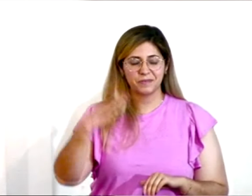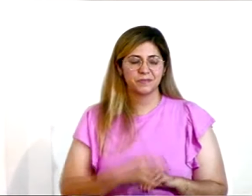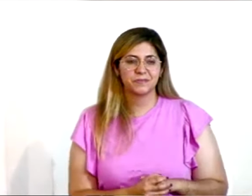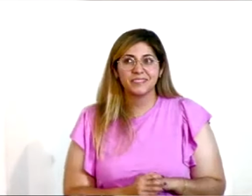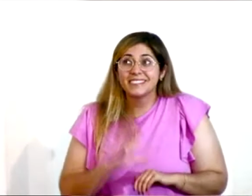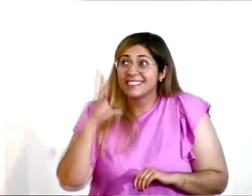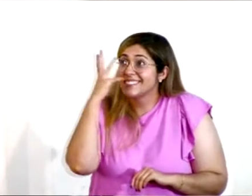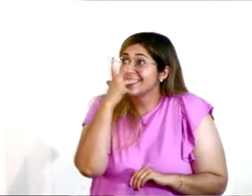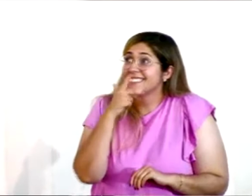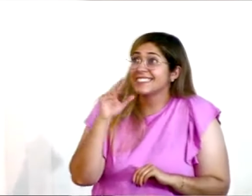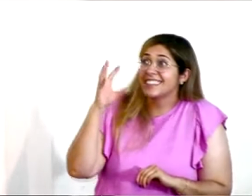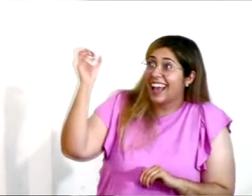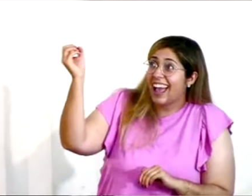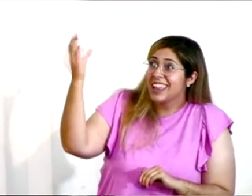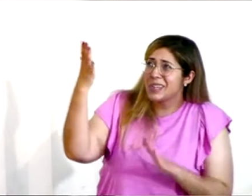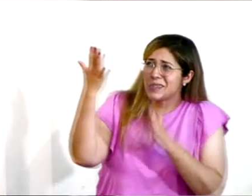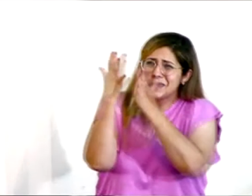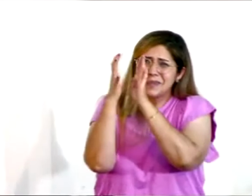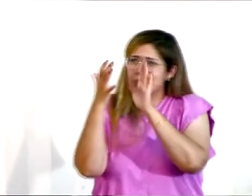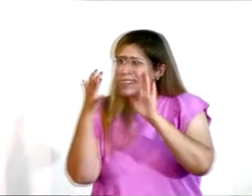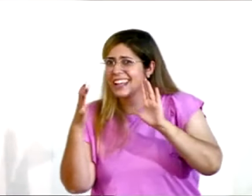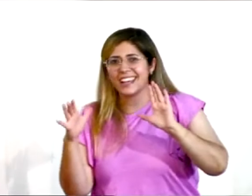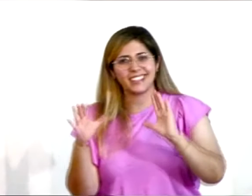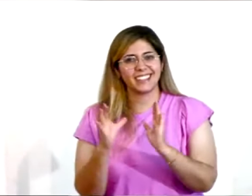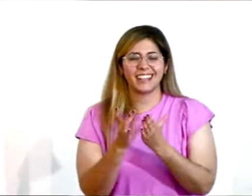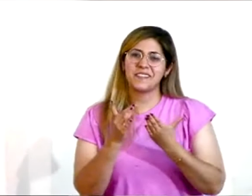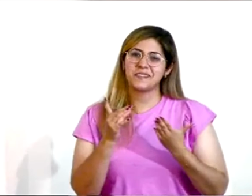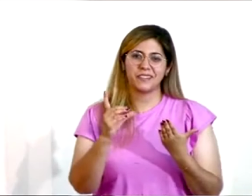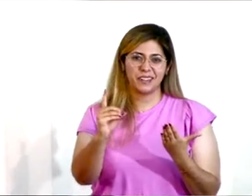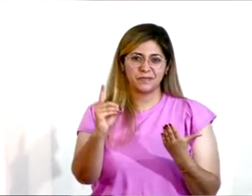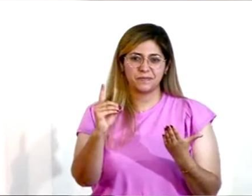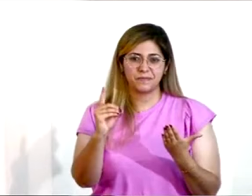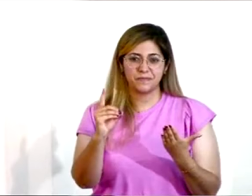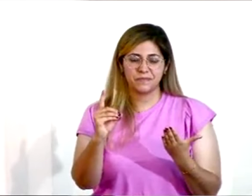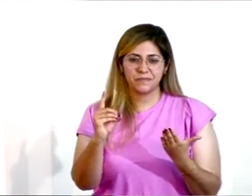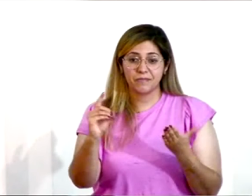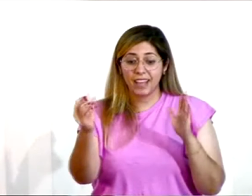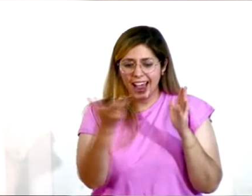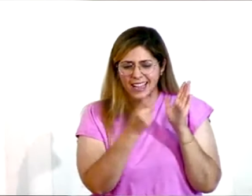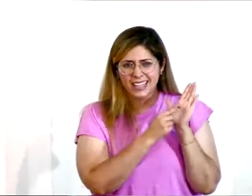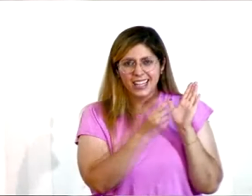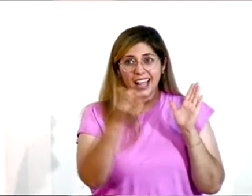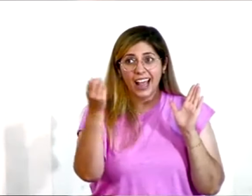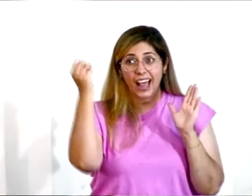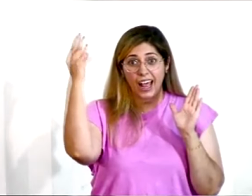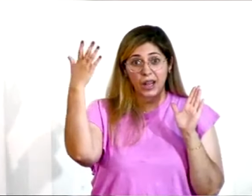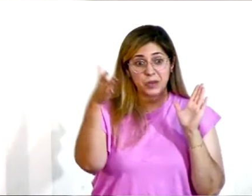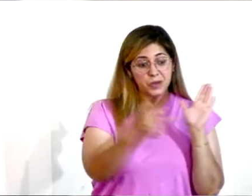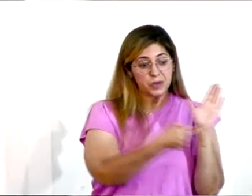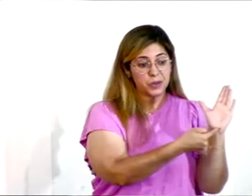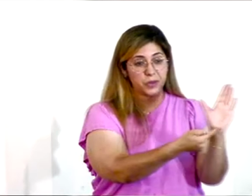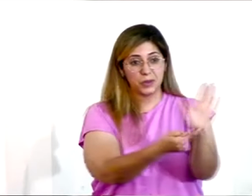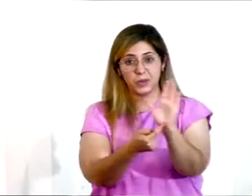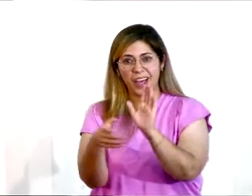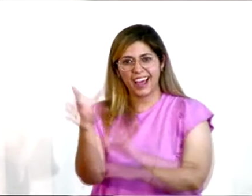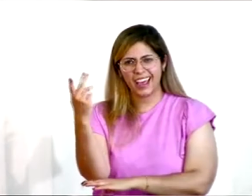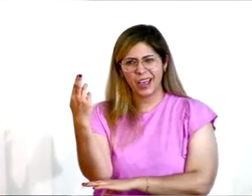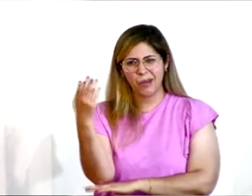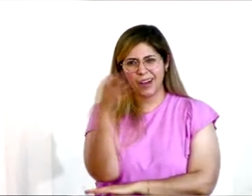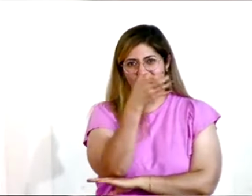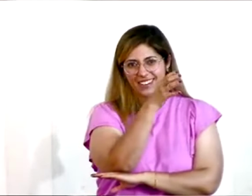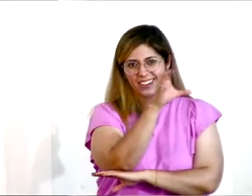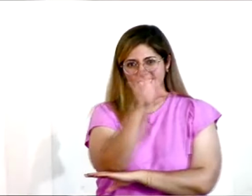lindo ver a luz de Deus nas Escrituras para iluminar o